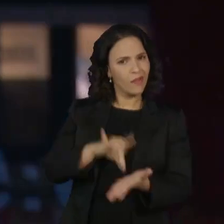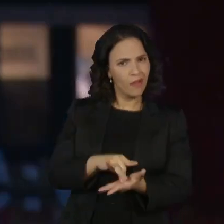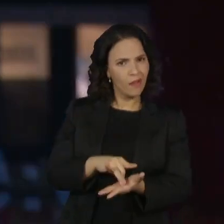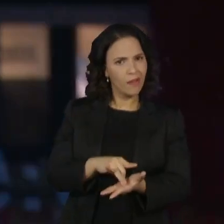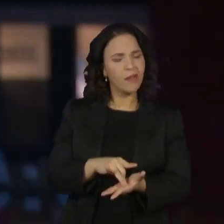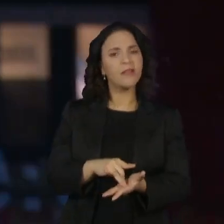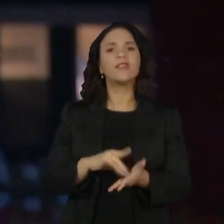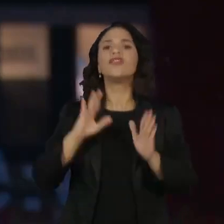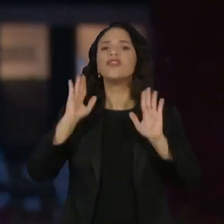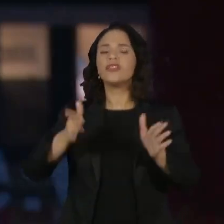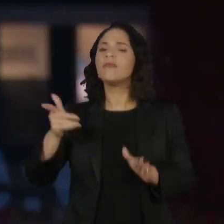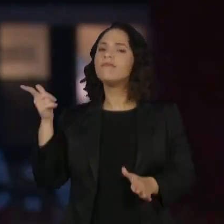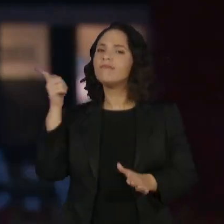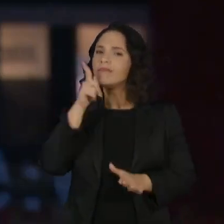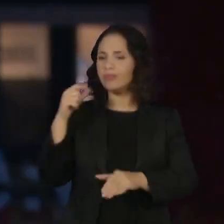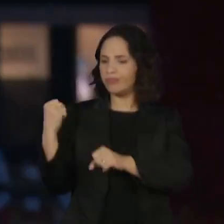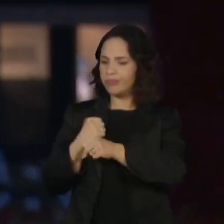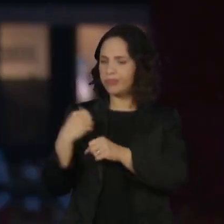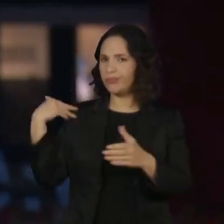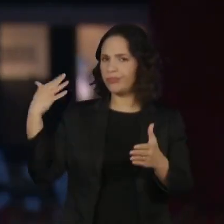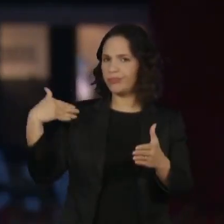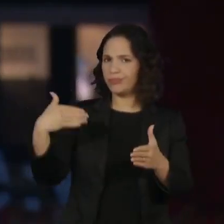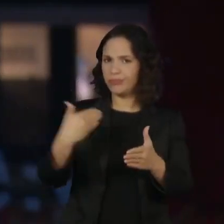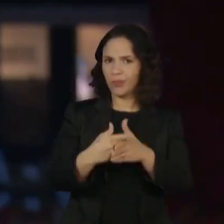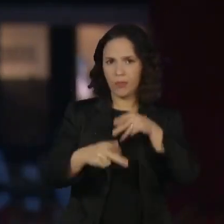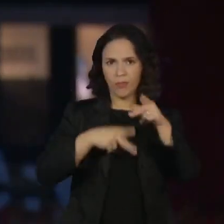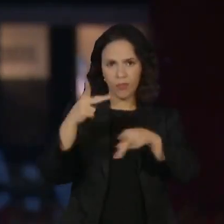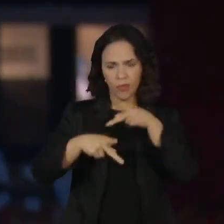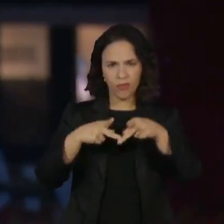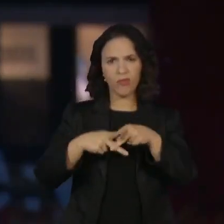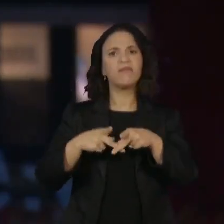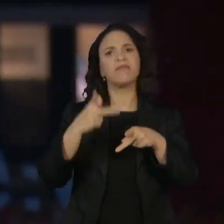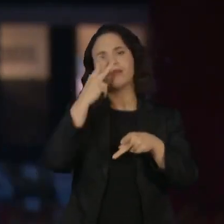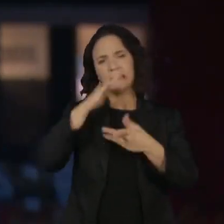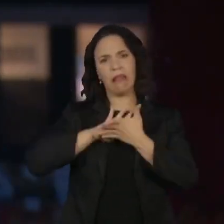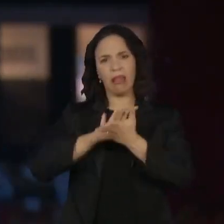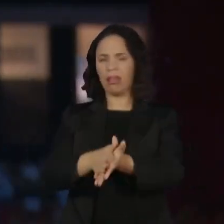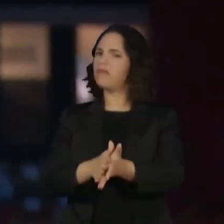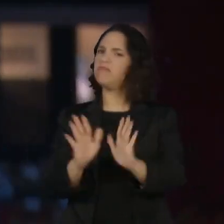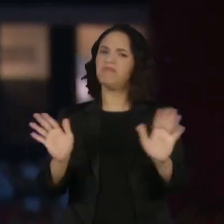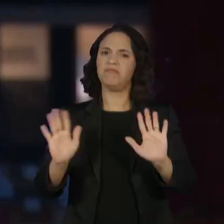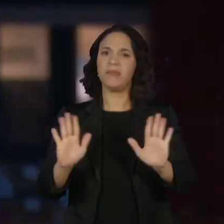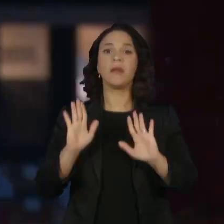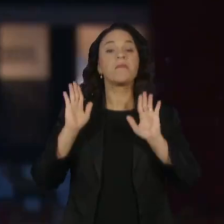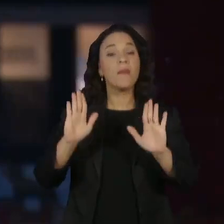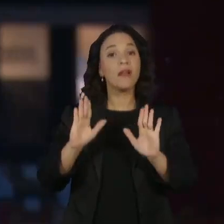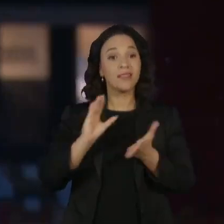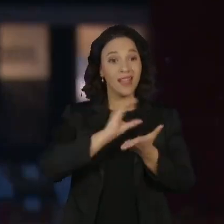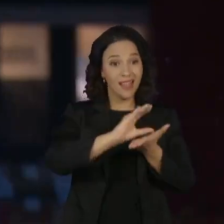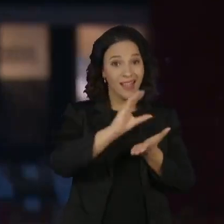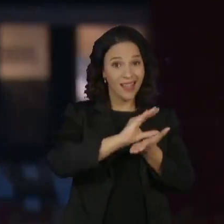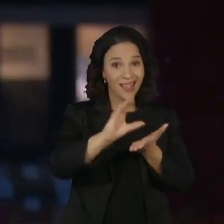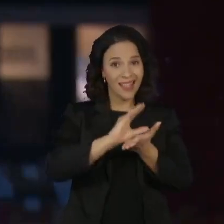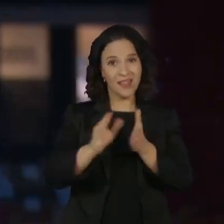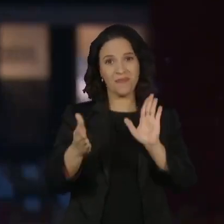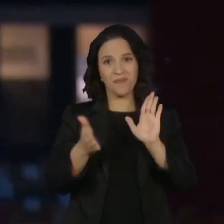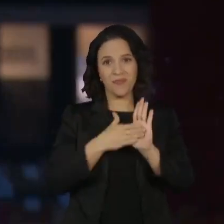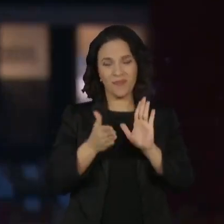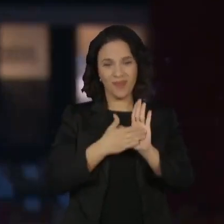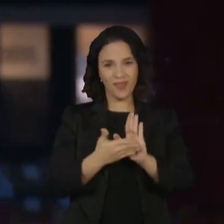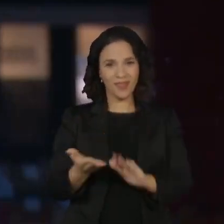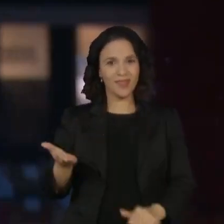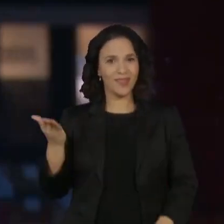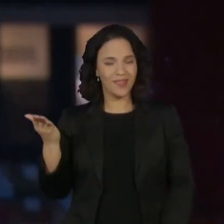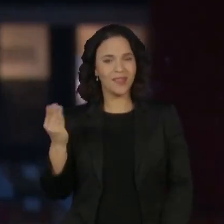aquilo que já foi conquistado é uma conquista do povo a gente não vai mexer só que a gente não vai aumentar esse subsídio que é a proposta do ex